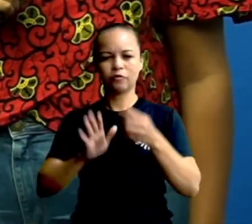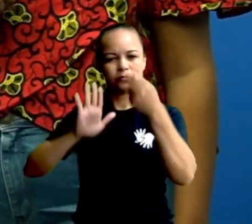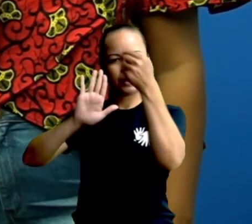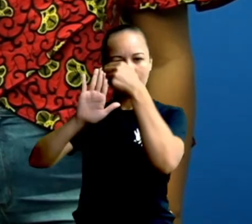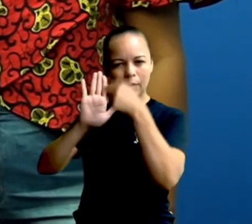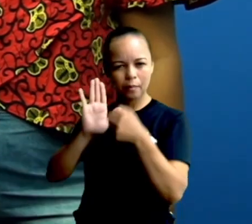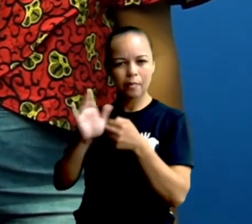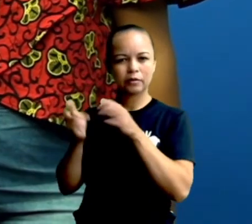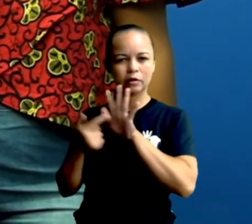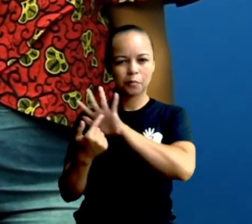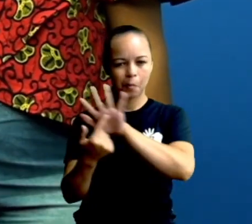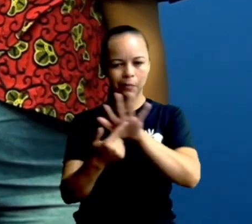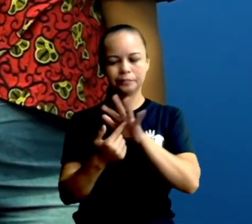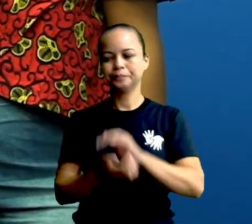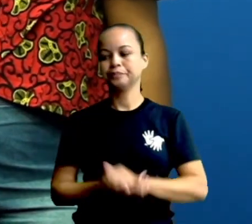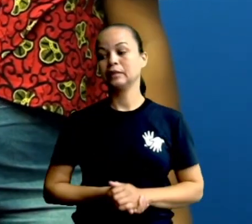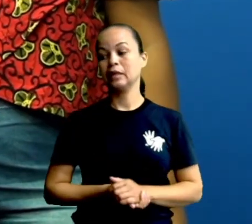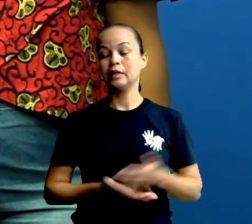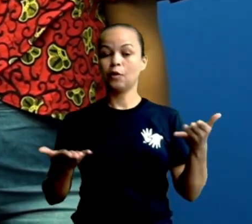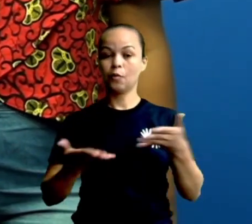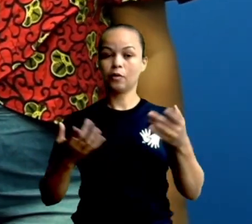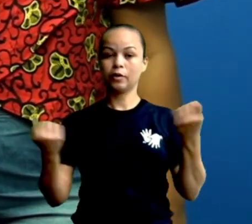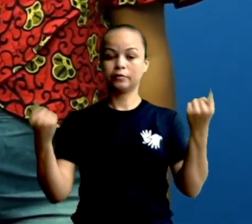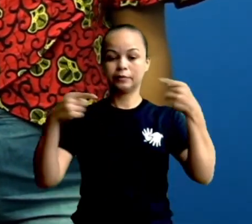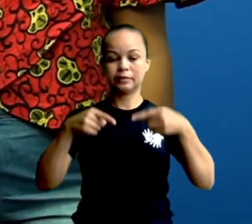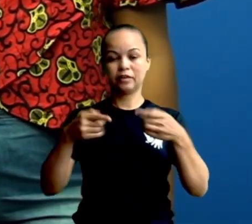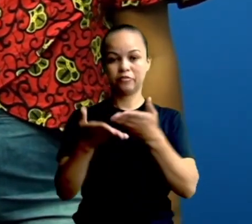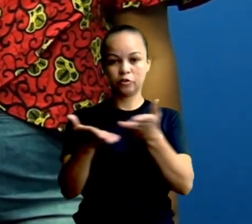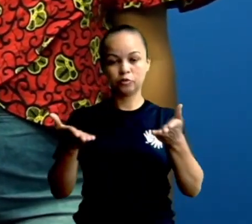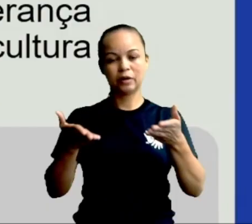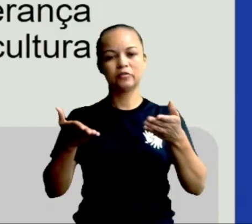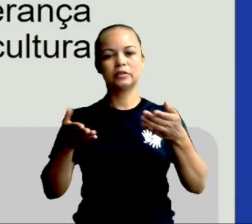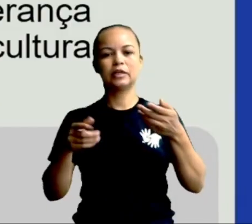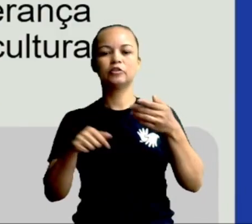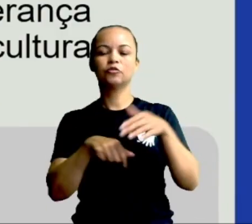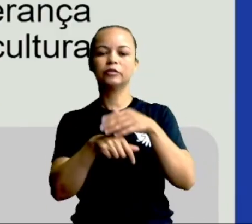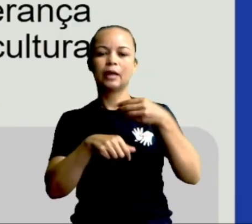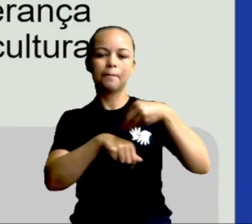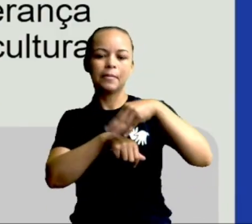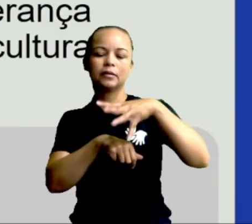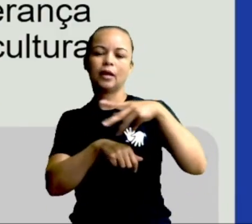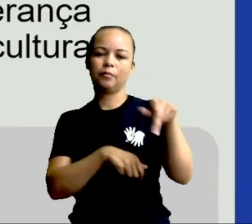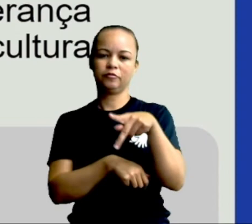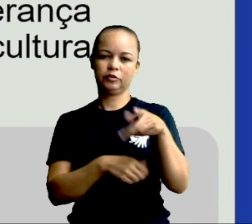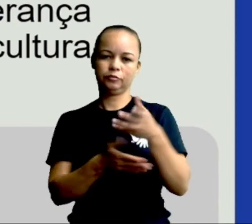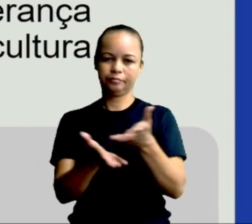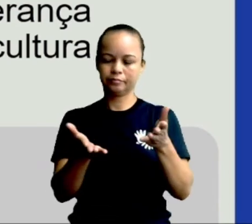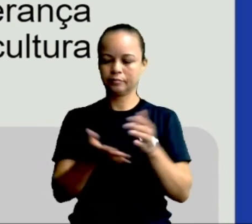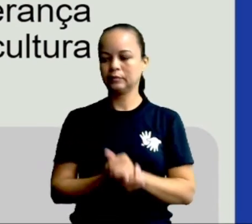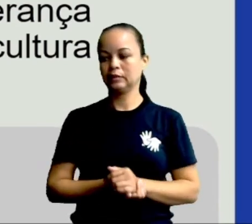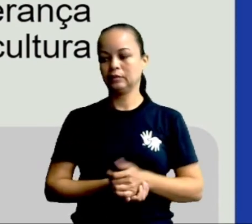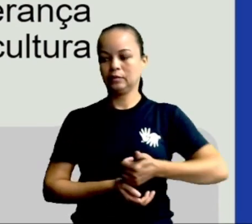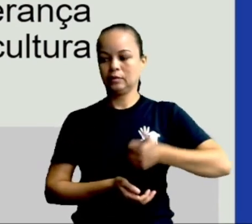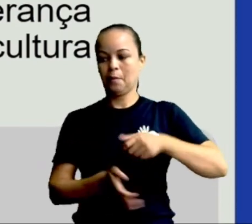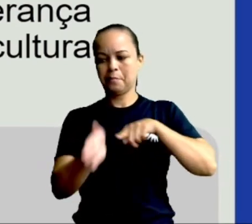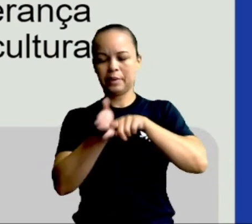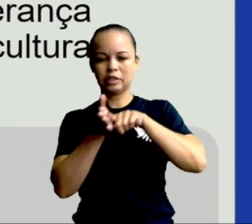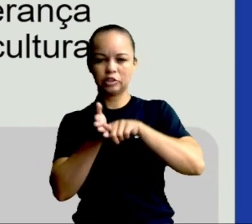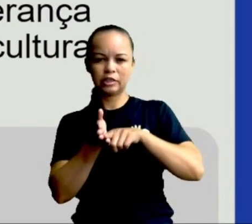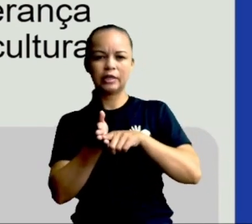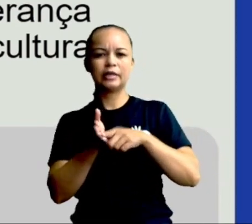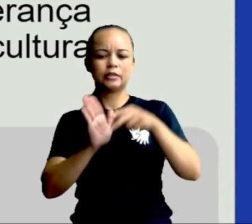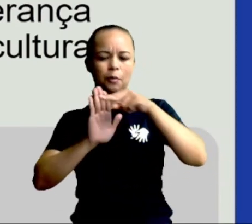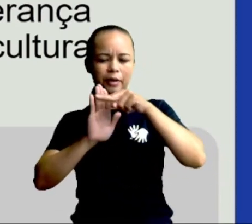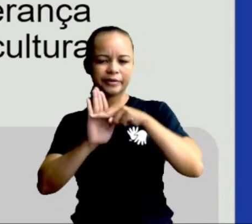desafios para vocês resolverem e mandarem para as professoras ou professor de vocês, tá certo? Então, o primeiro é: pesquise uma receita de